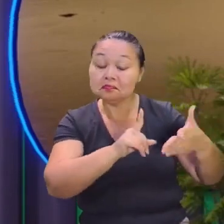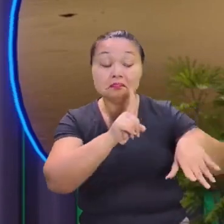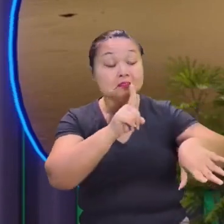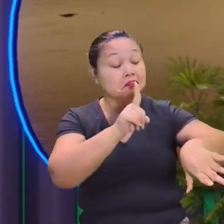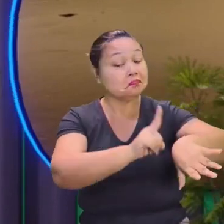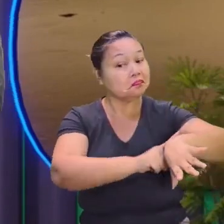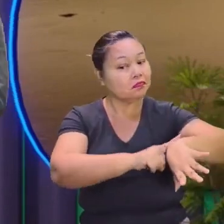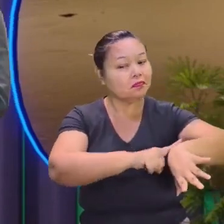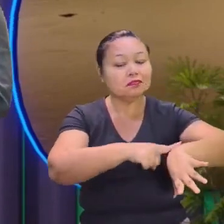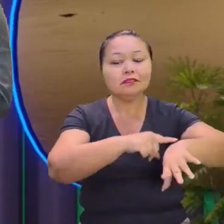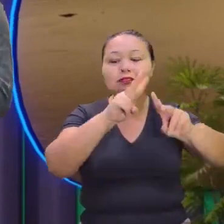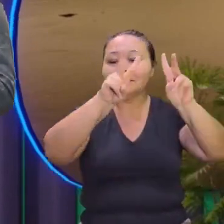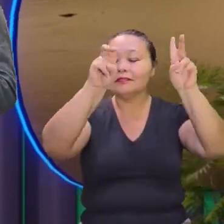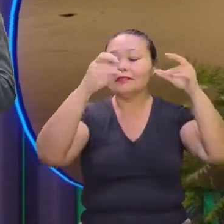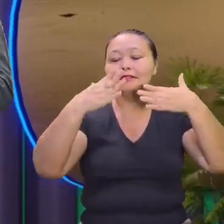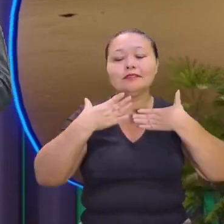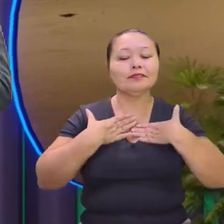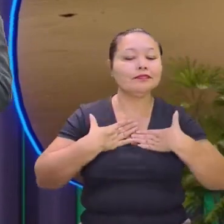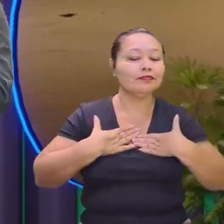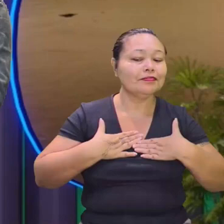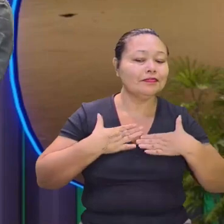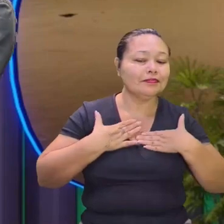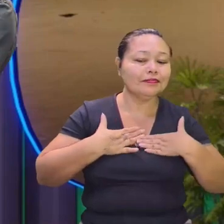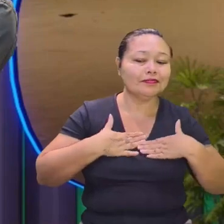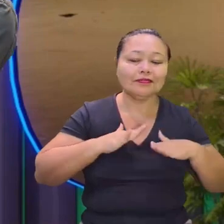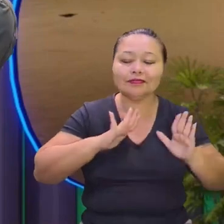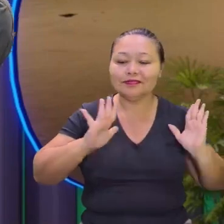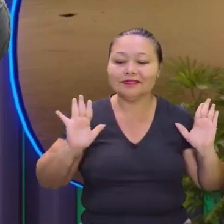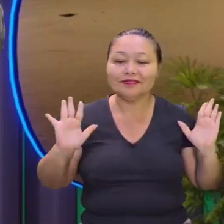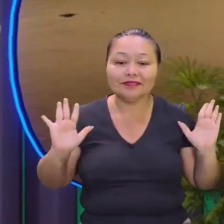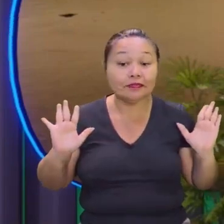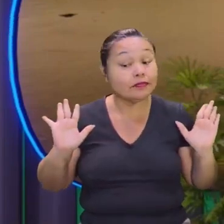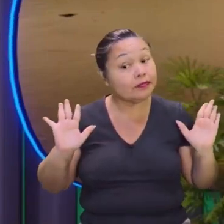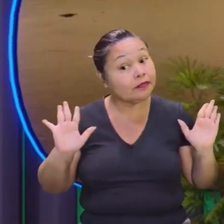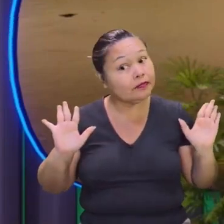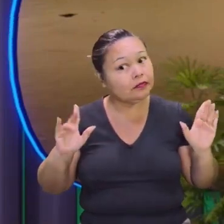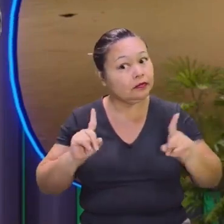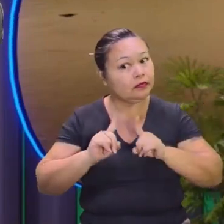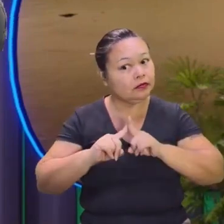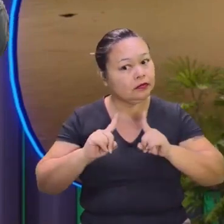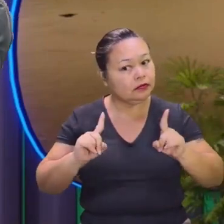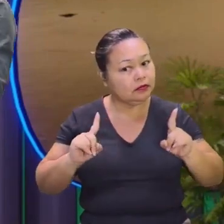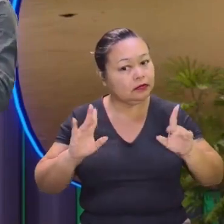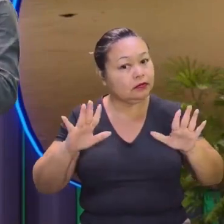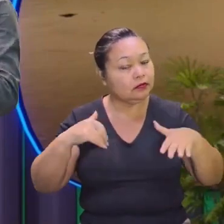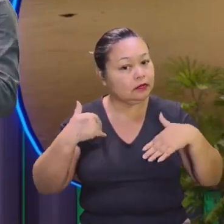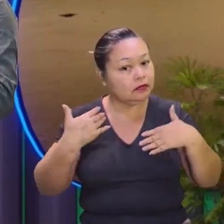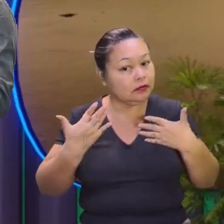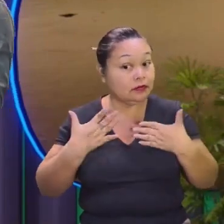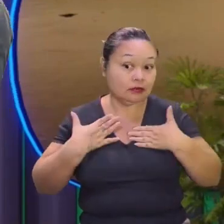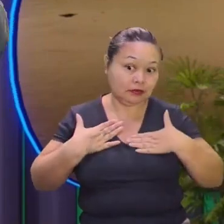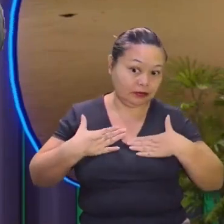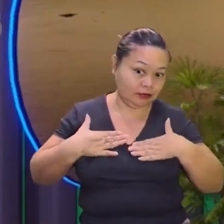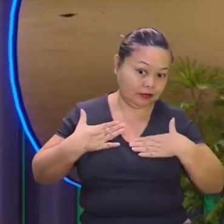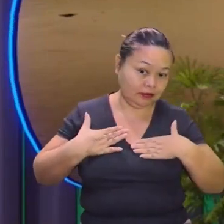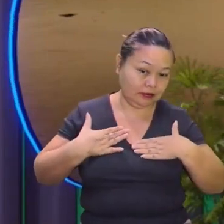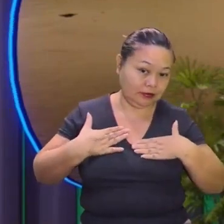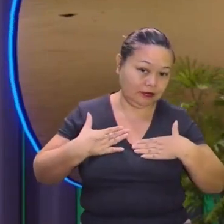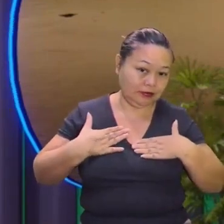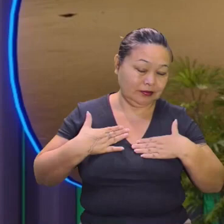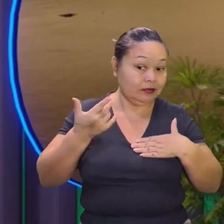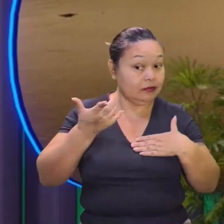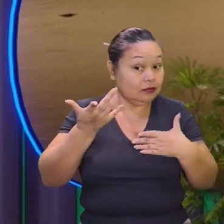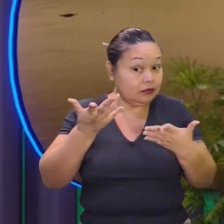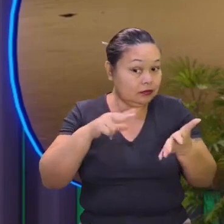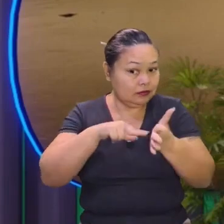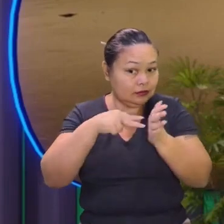professor. Hã? Tema muito tranquilo, né? Tranquilão. No entanto, embora seja tranquilo, não